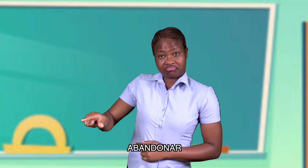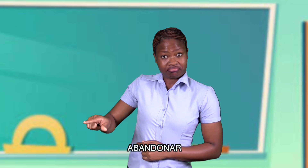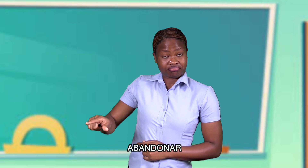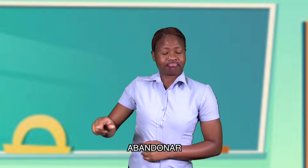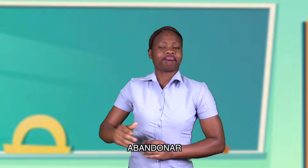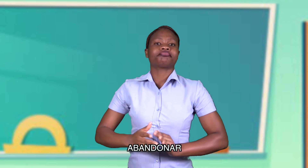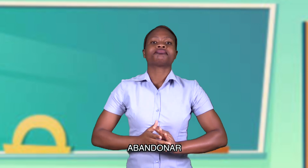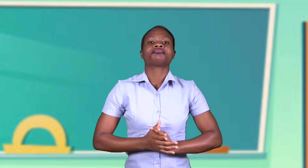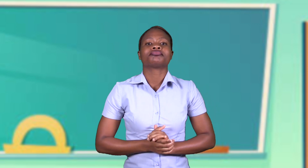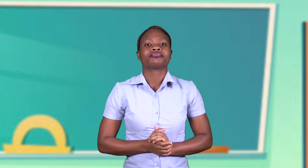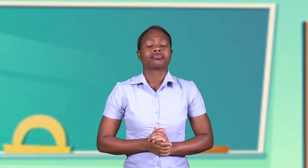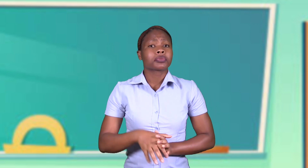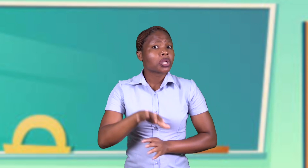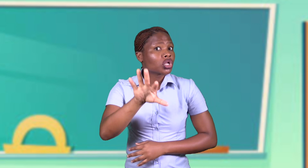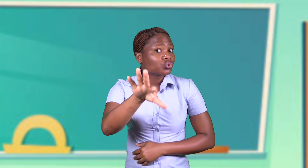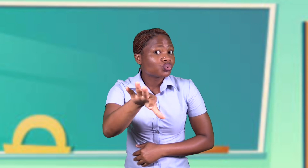Abandonar,